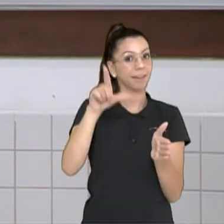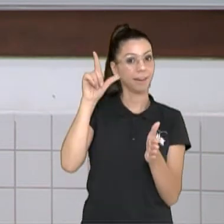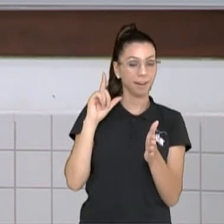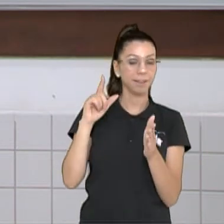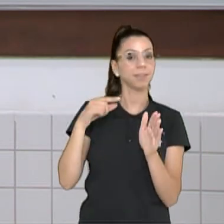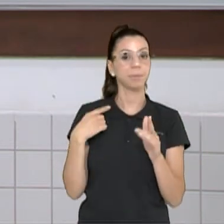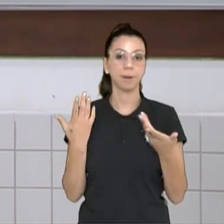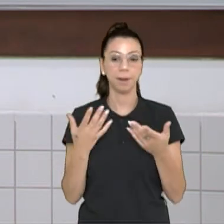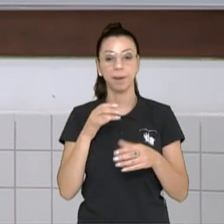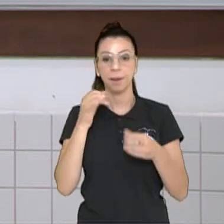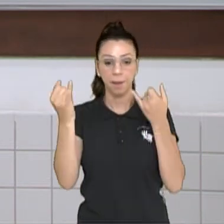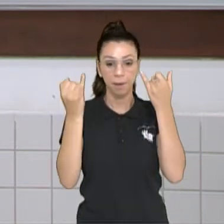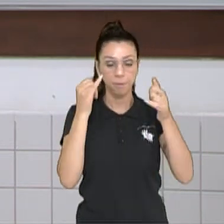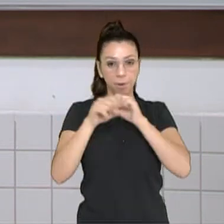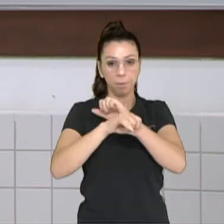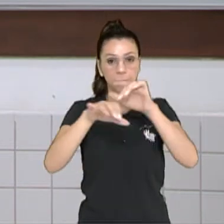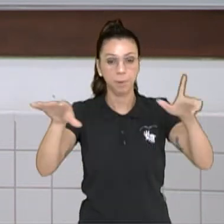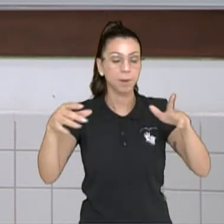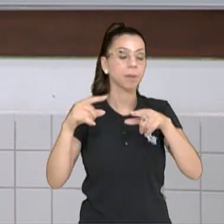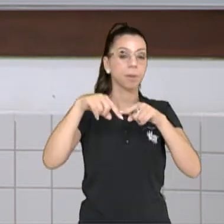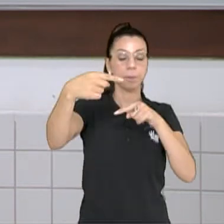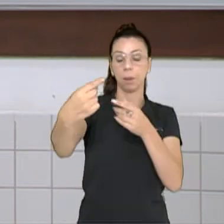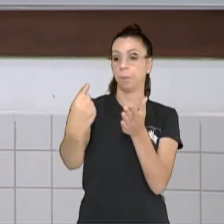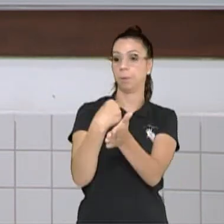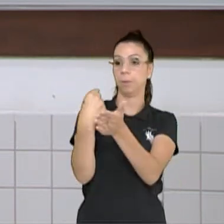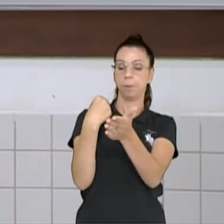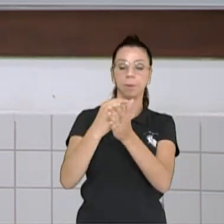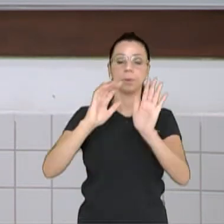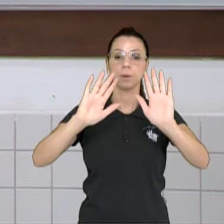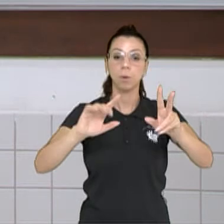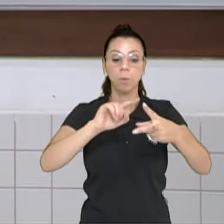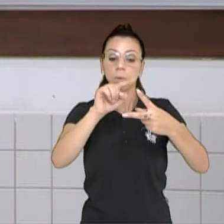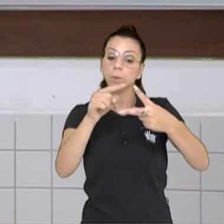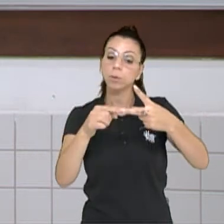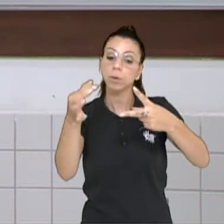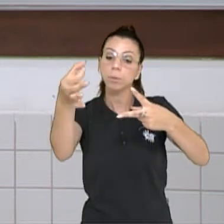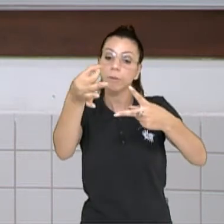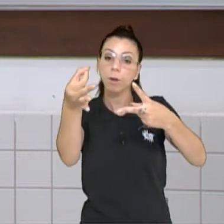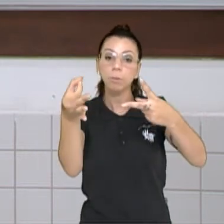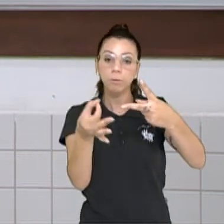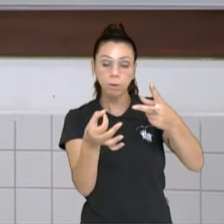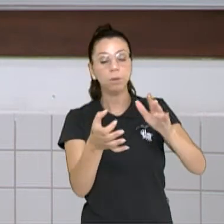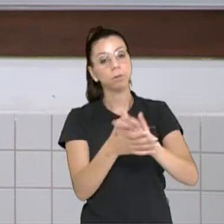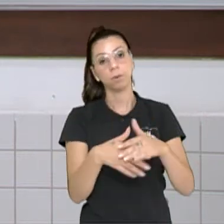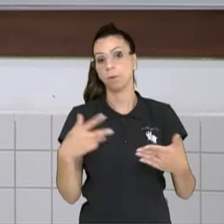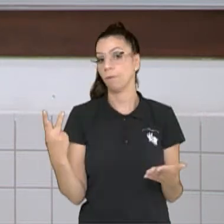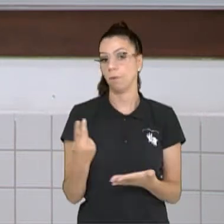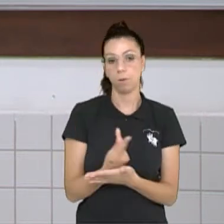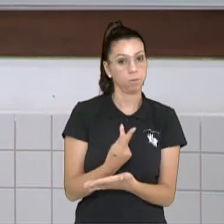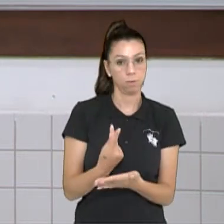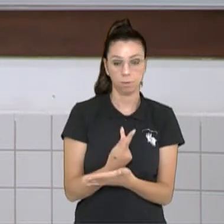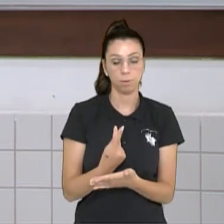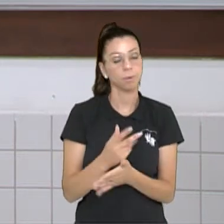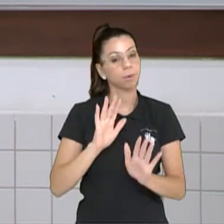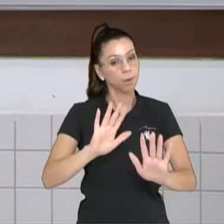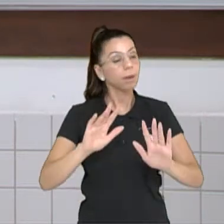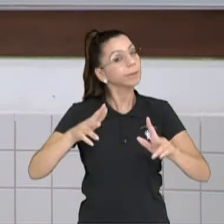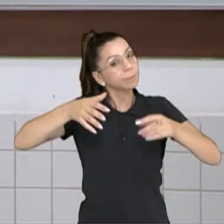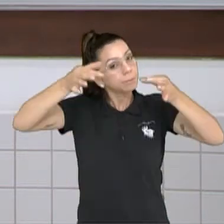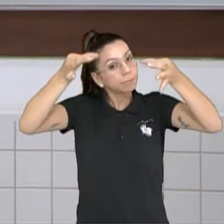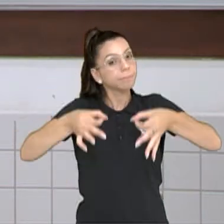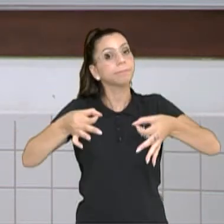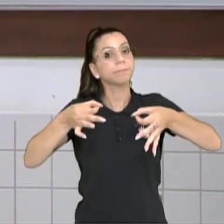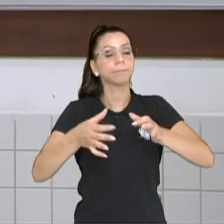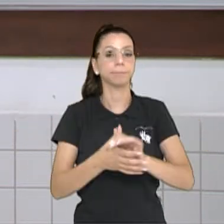porque, né, depois vem uma enxurrada de perguntas. Então, sim, os dois estão corretos. Você não vai errar usando um ou usando o outro,